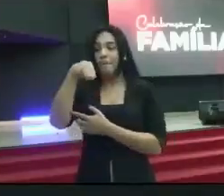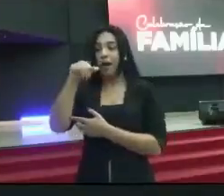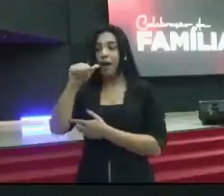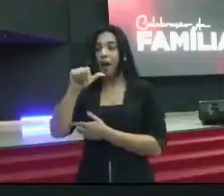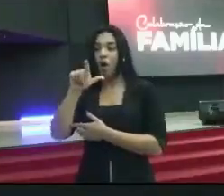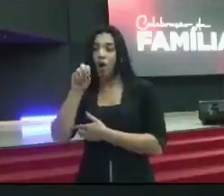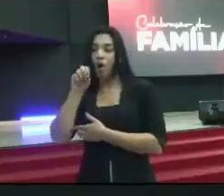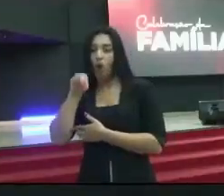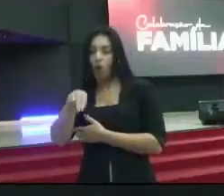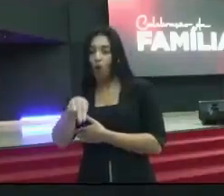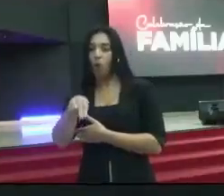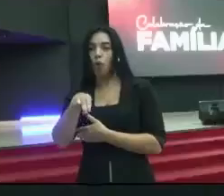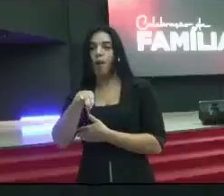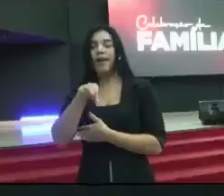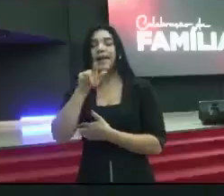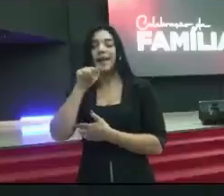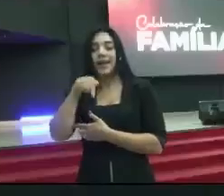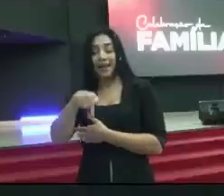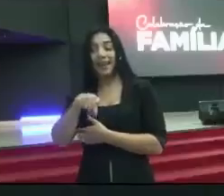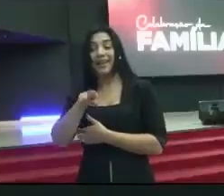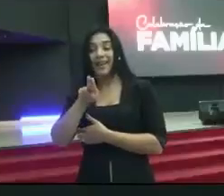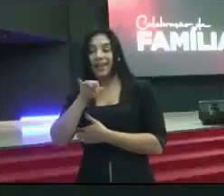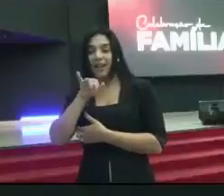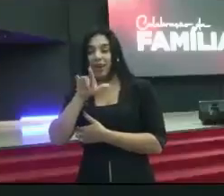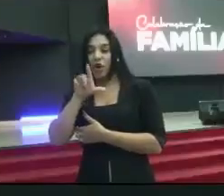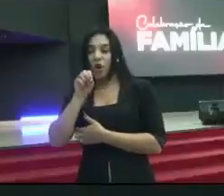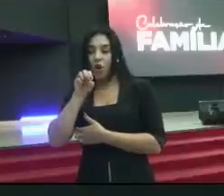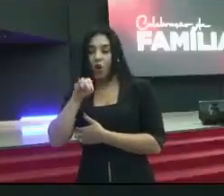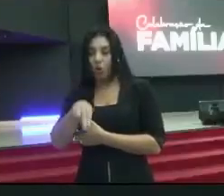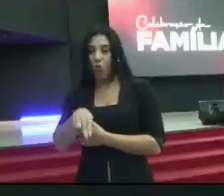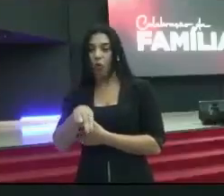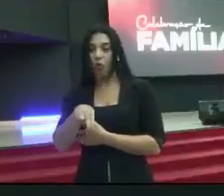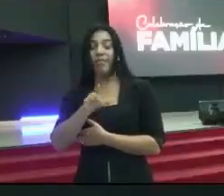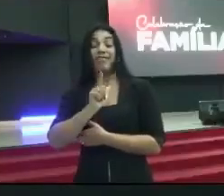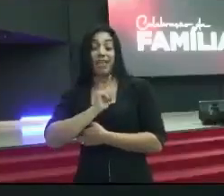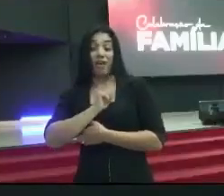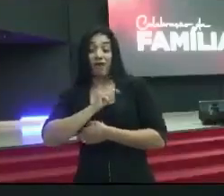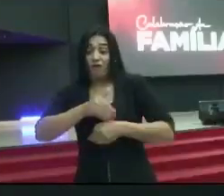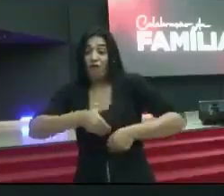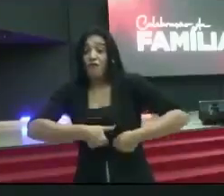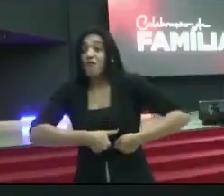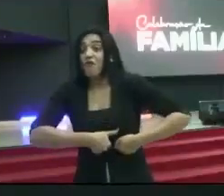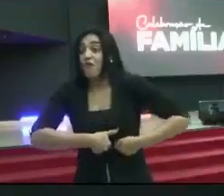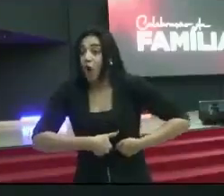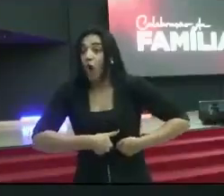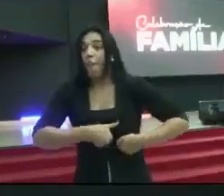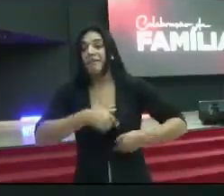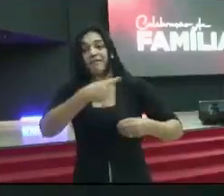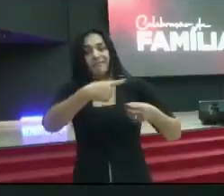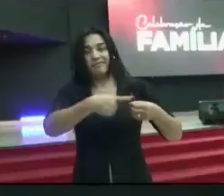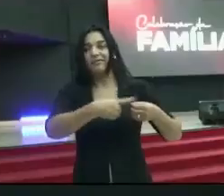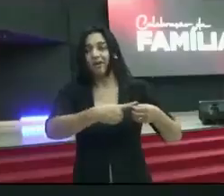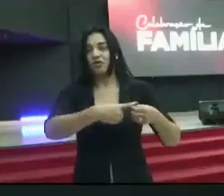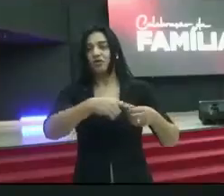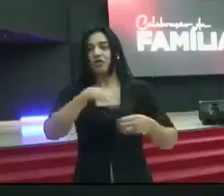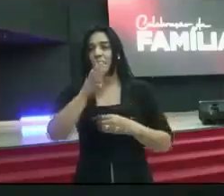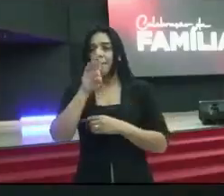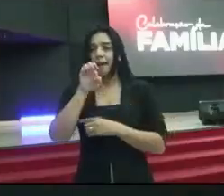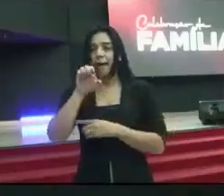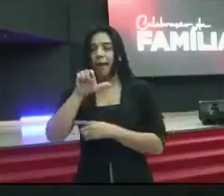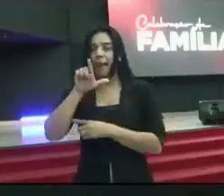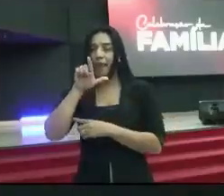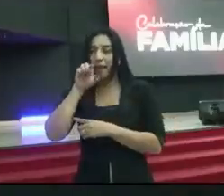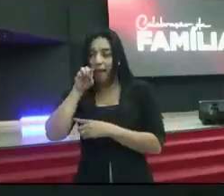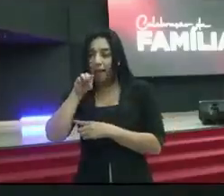Quilion. E a Bíblia diz que houve fome em Belém.